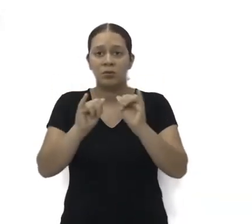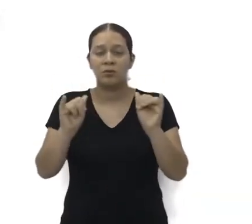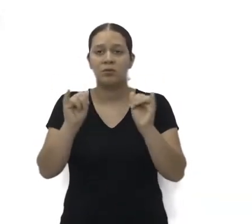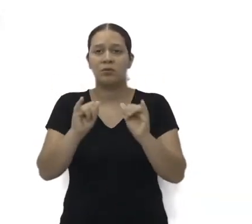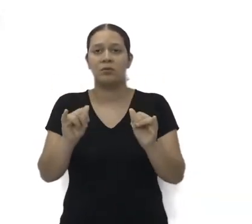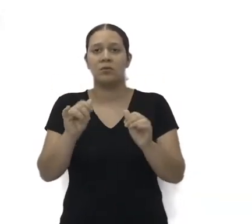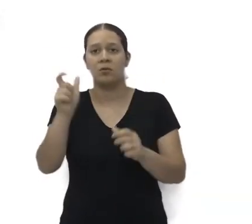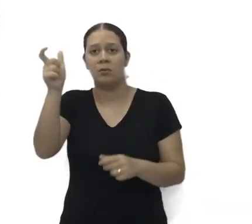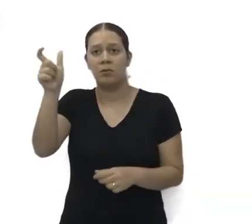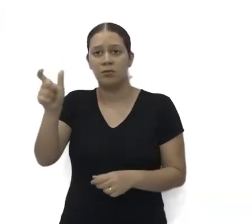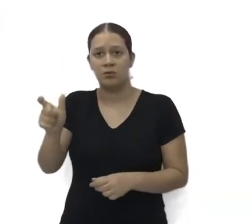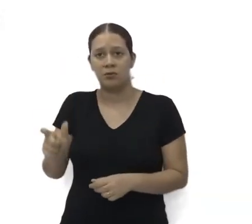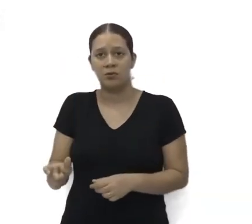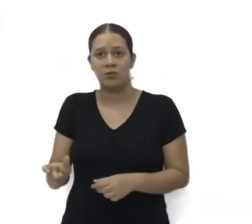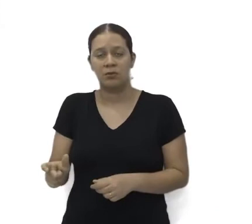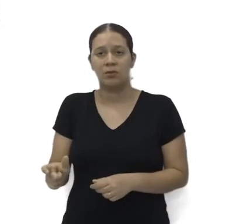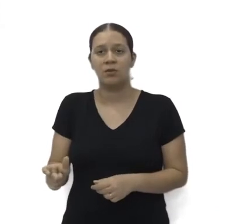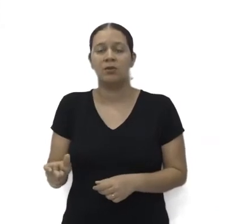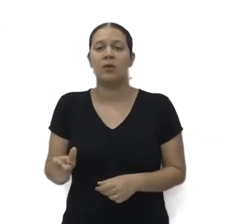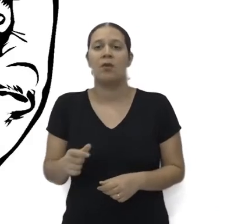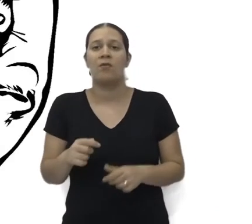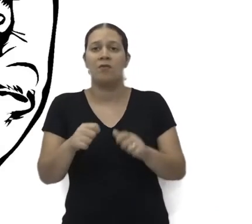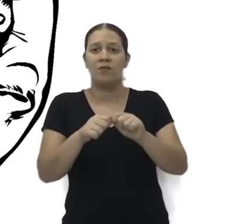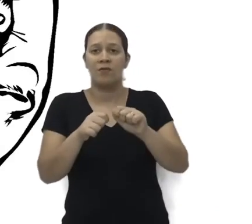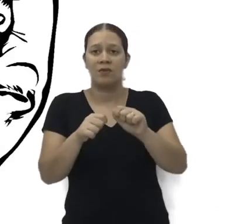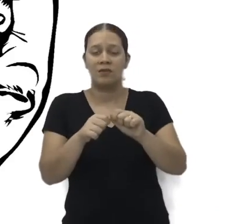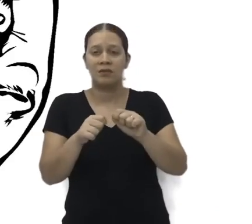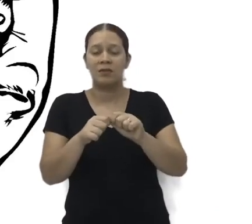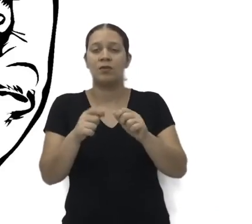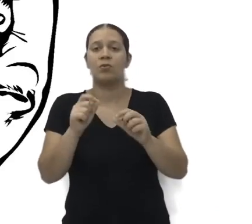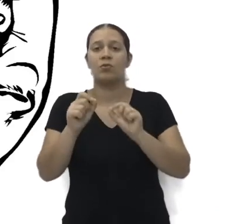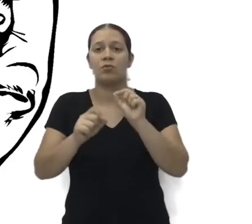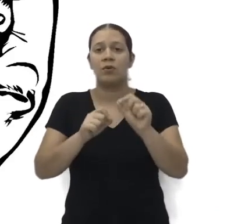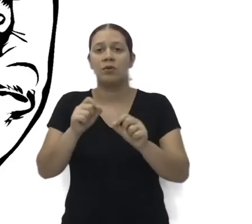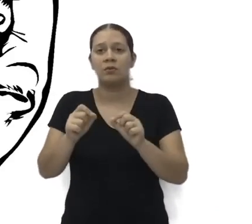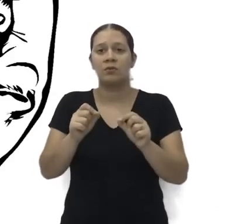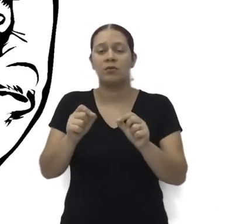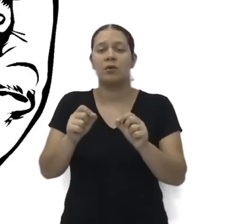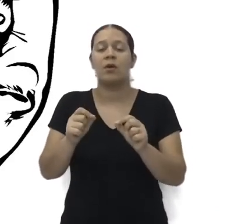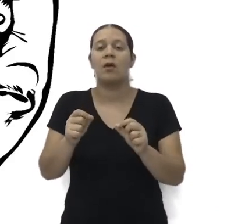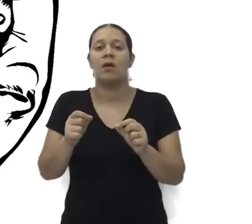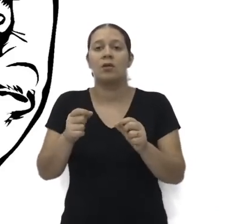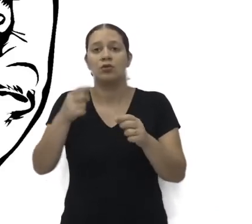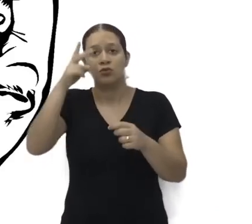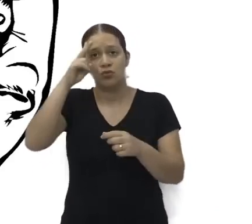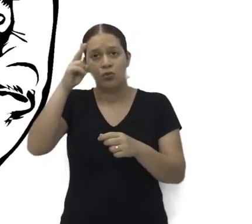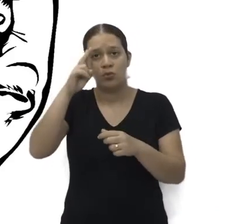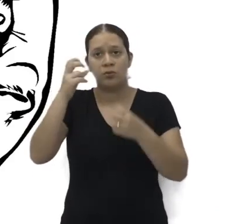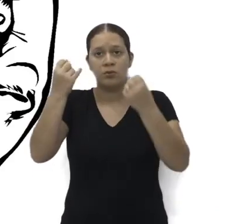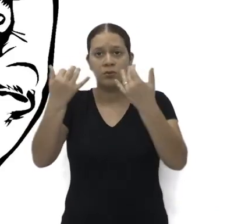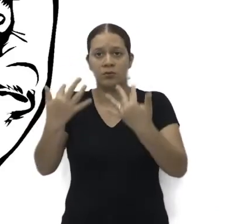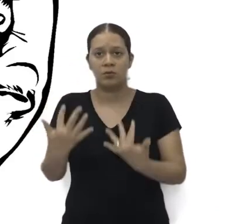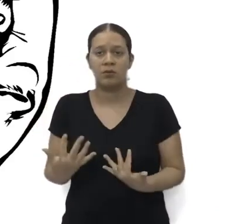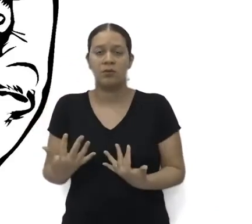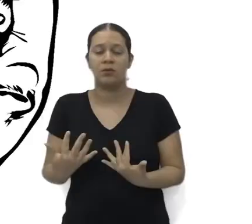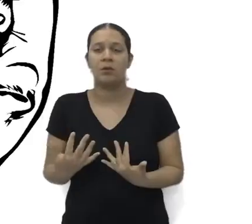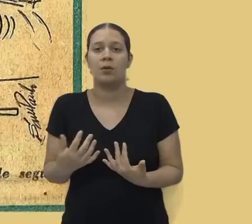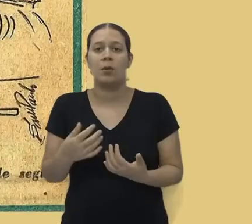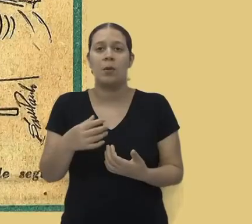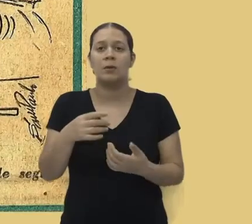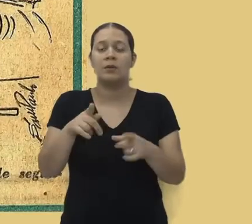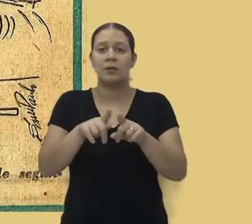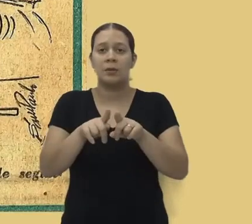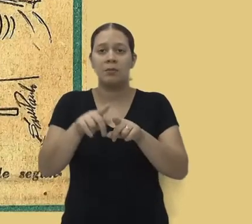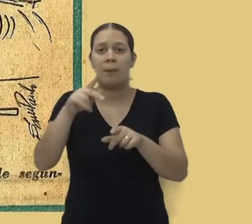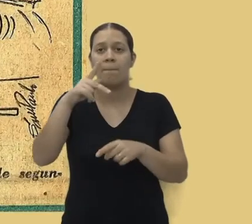notícias, acontecimentos ou personagens reais para produzir sátiras sobre os fatos relatados. São uma